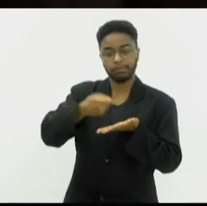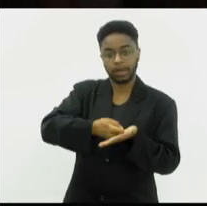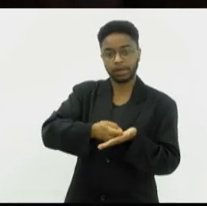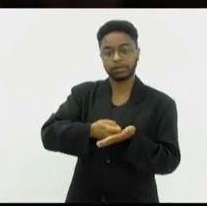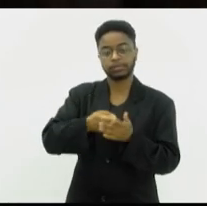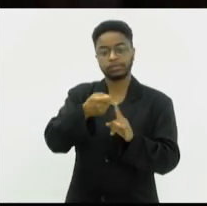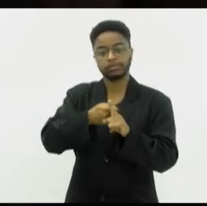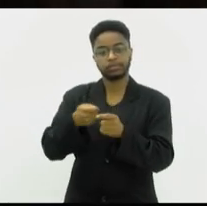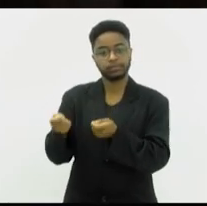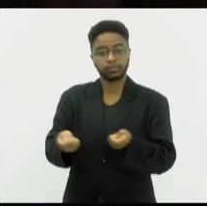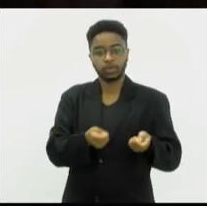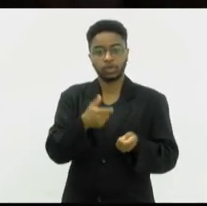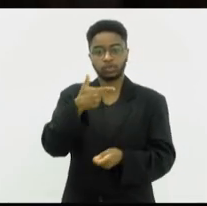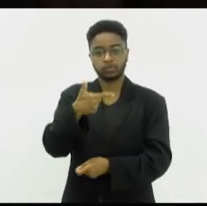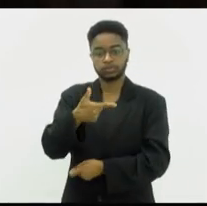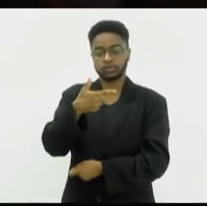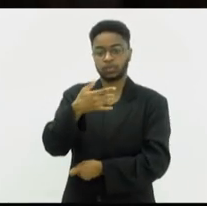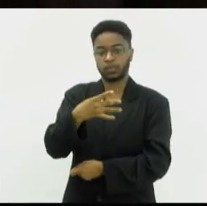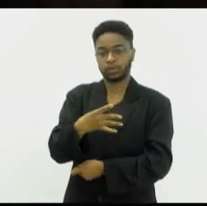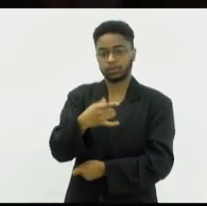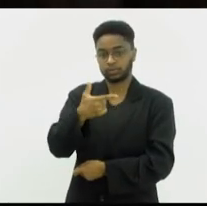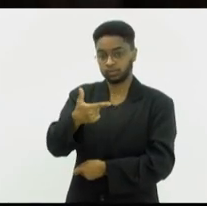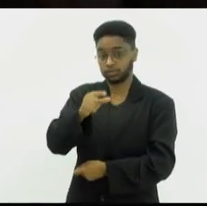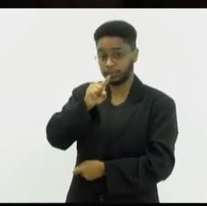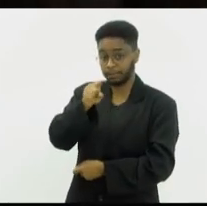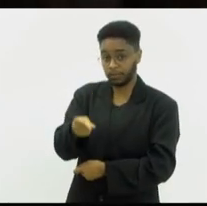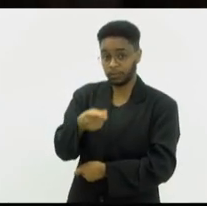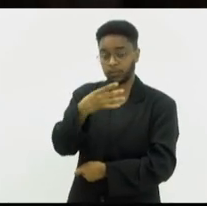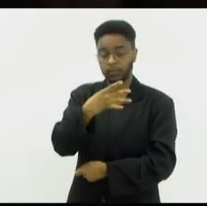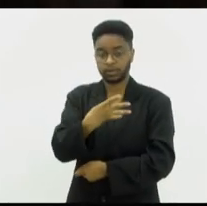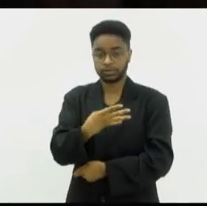de R$